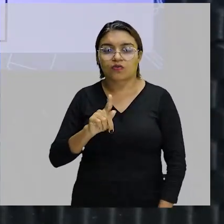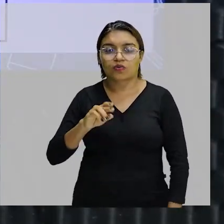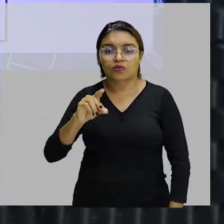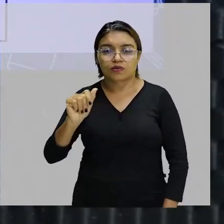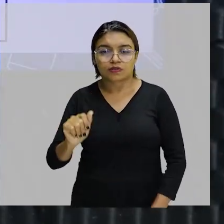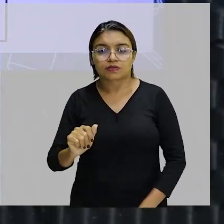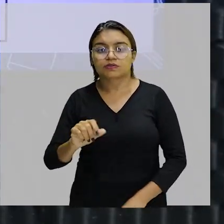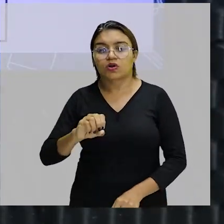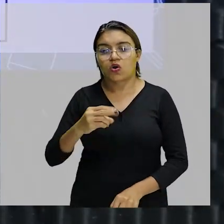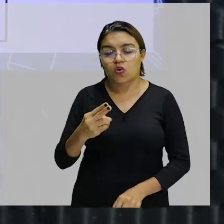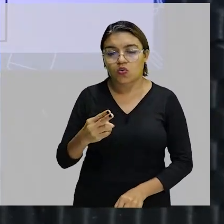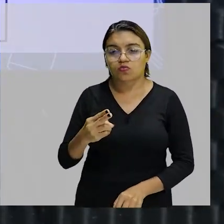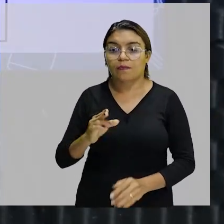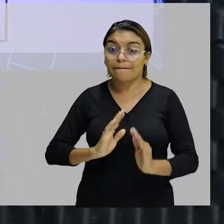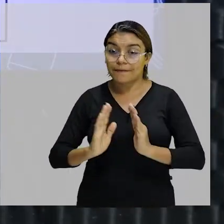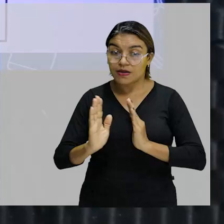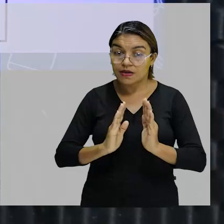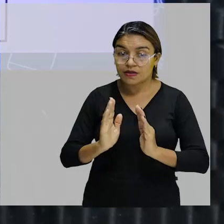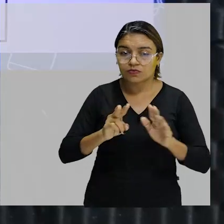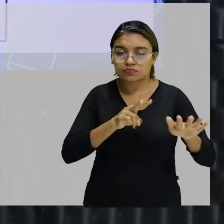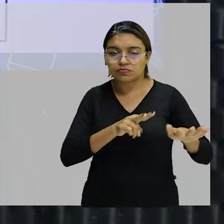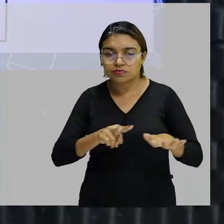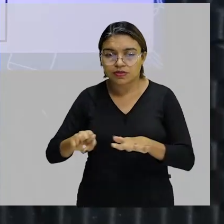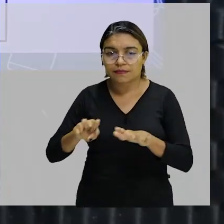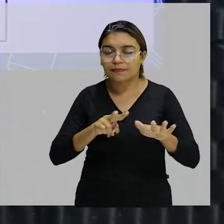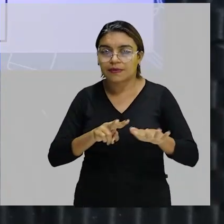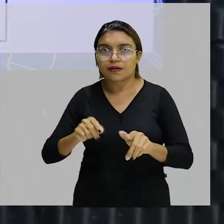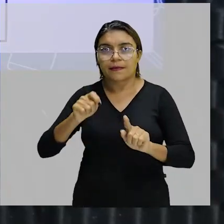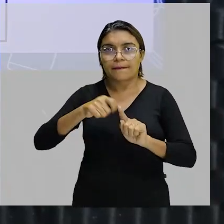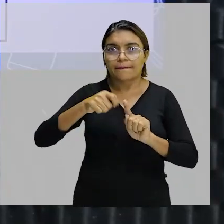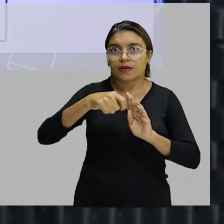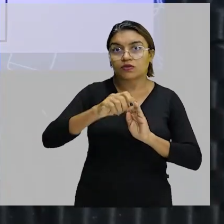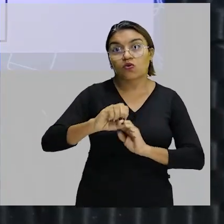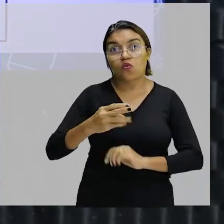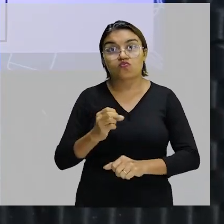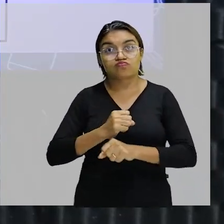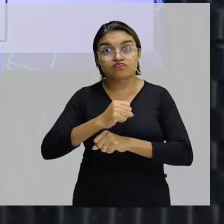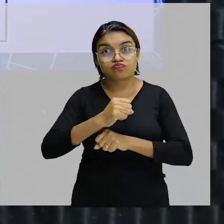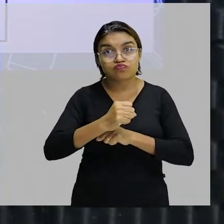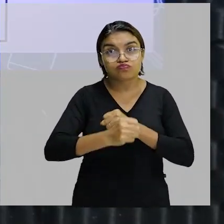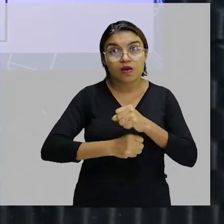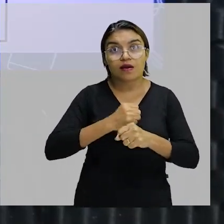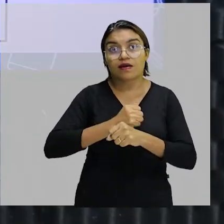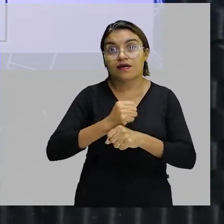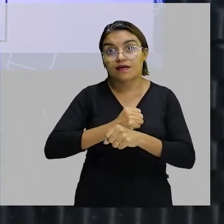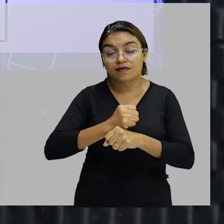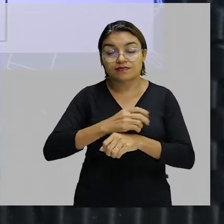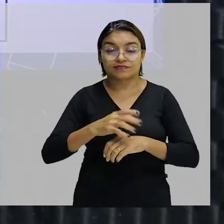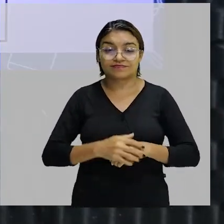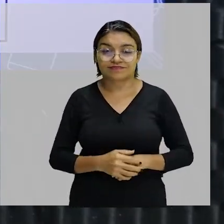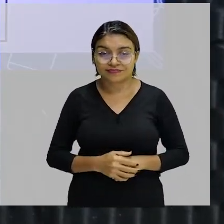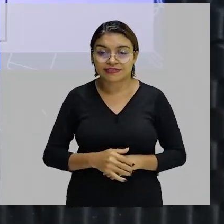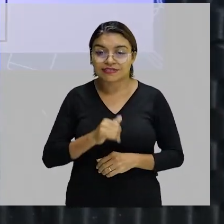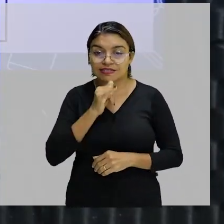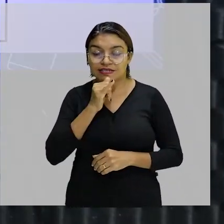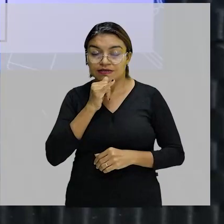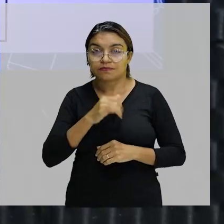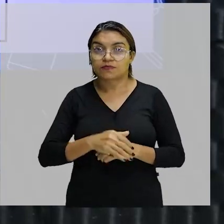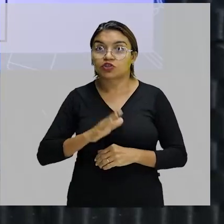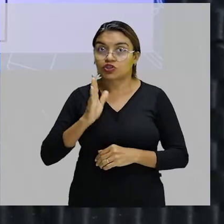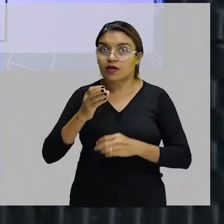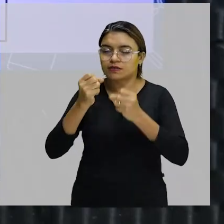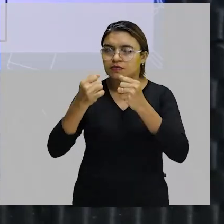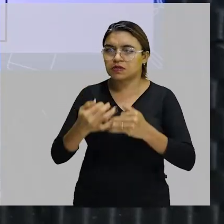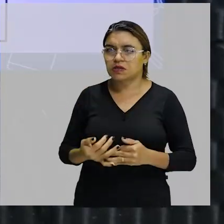ao longo de um período de semanas, meses ou anos. Já dei uma aula para vocês que eu falei de treinamento esportivo.